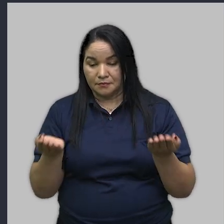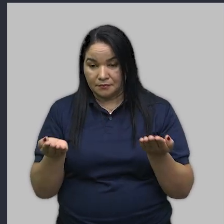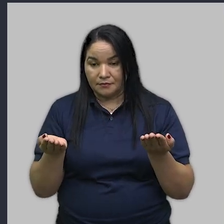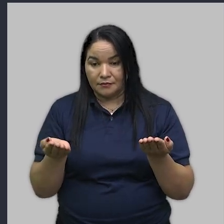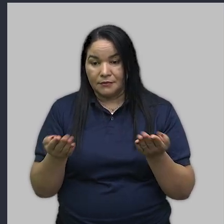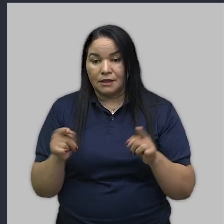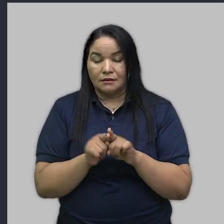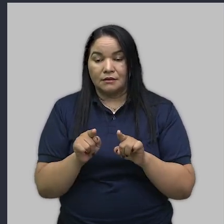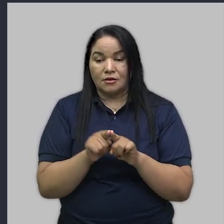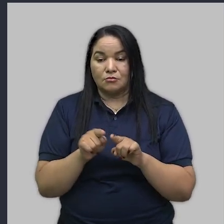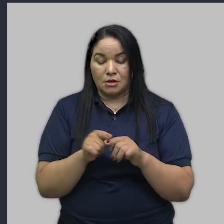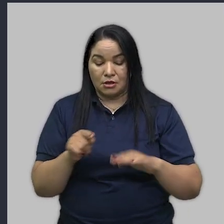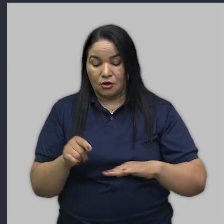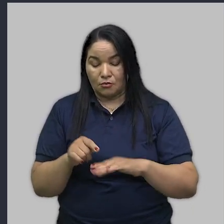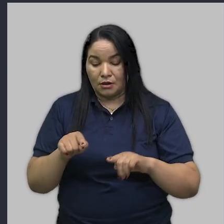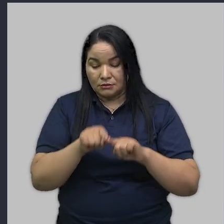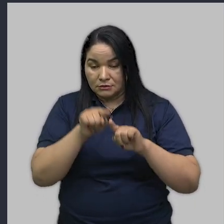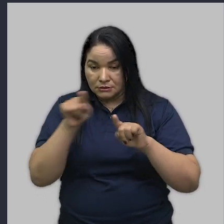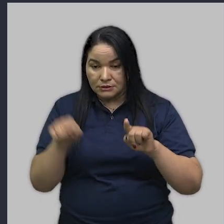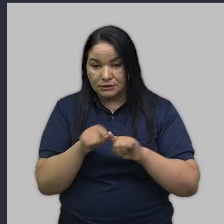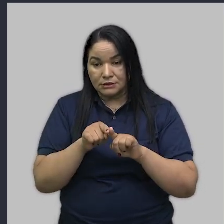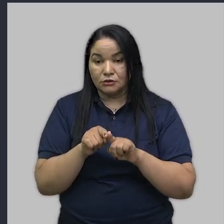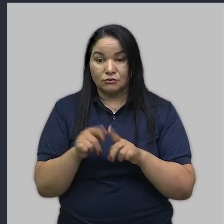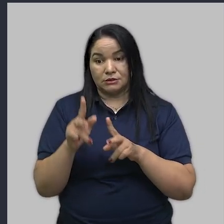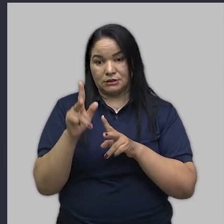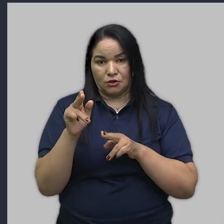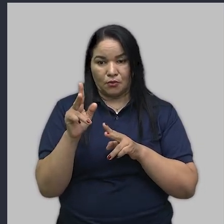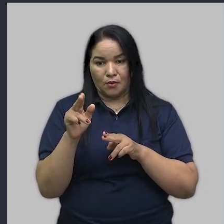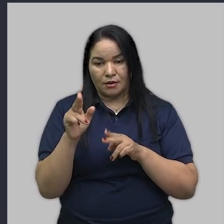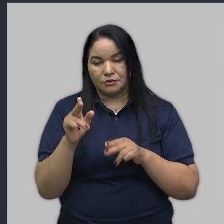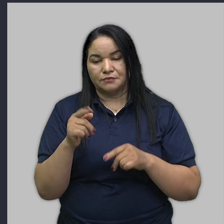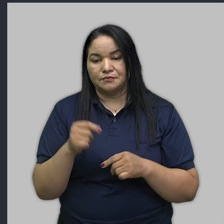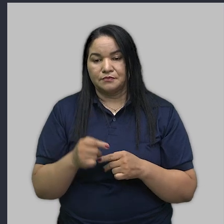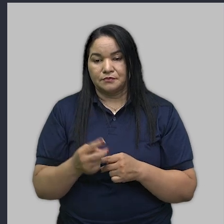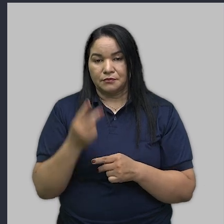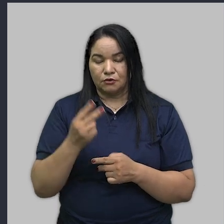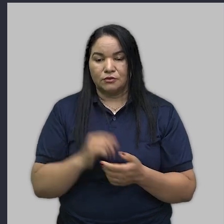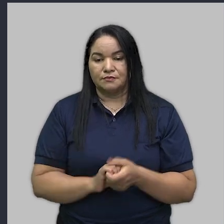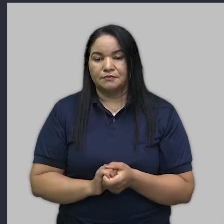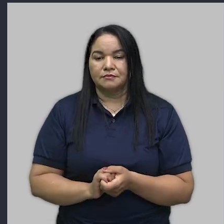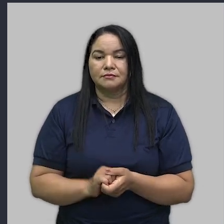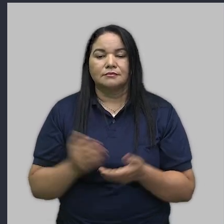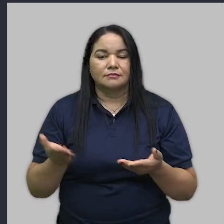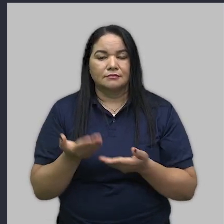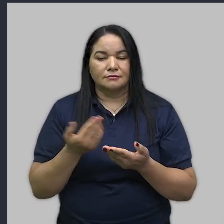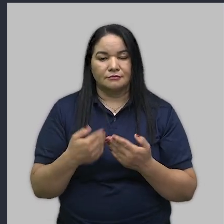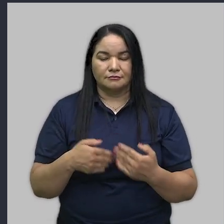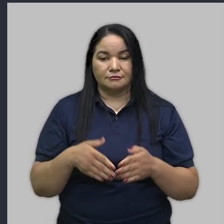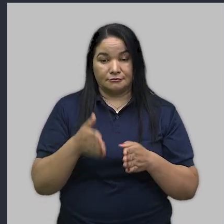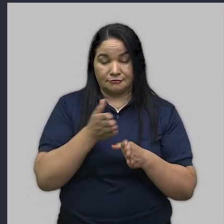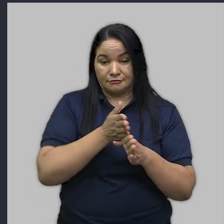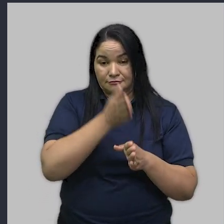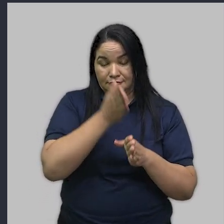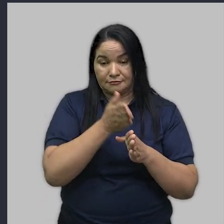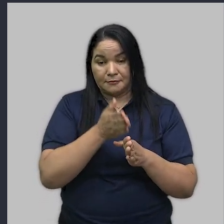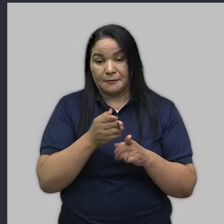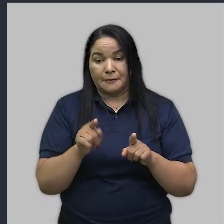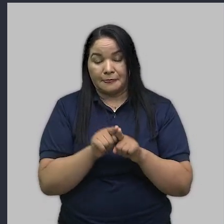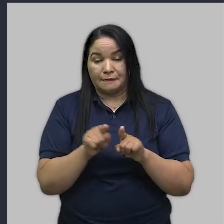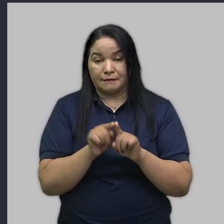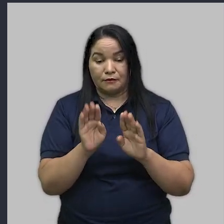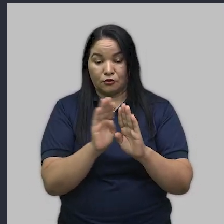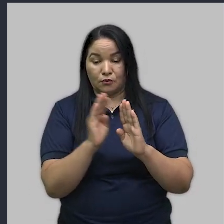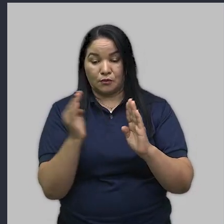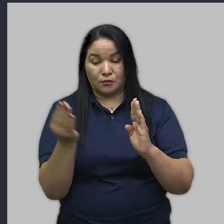são dois círculos idênticos. Vamos entender cada uma. A área lateral é a superfície curva do cilindro.